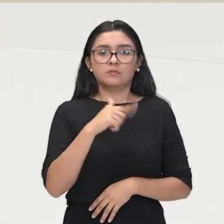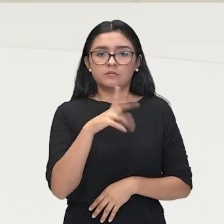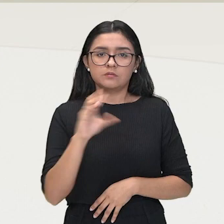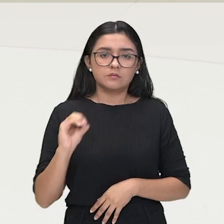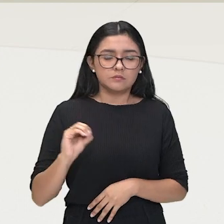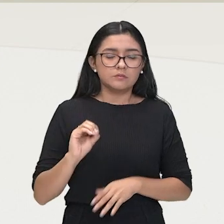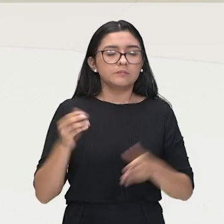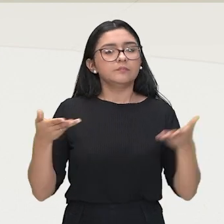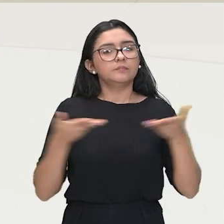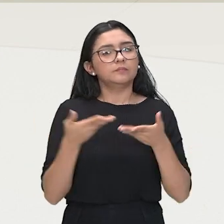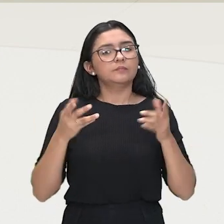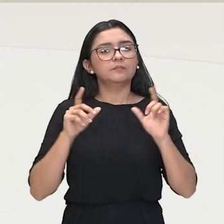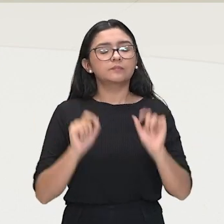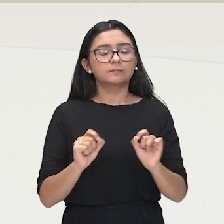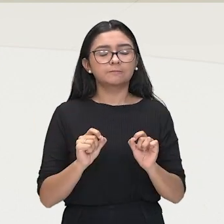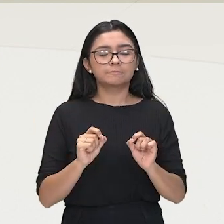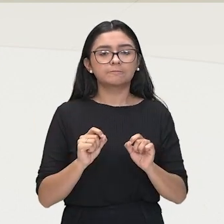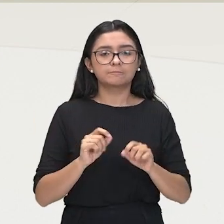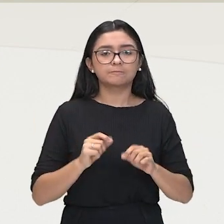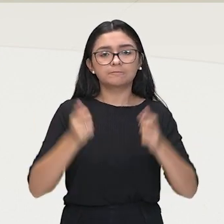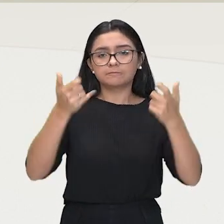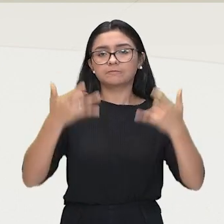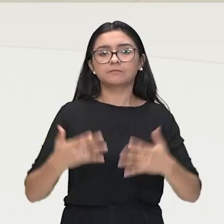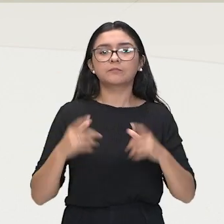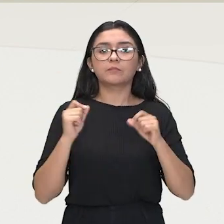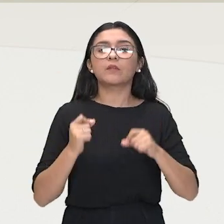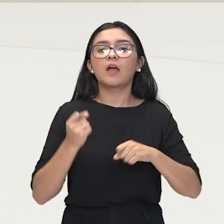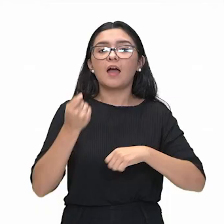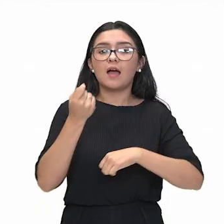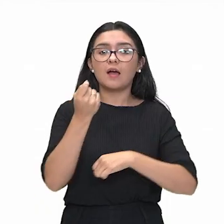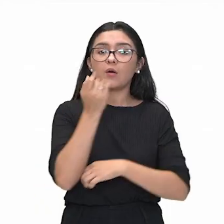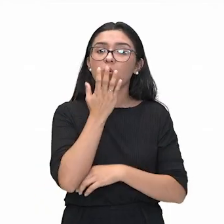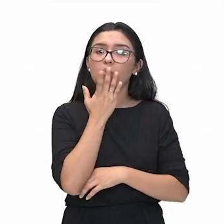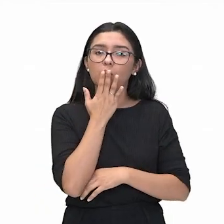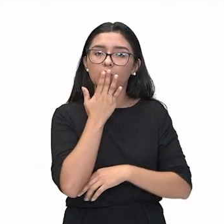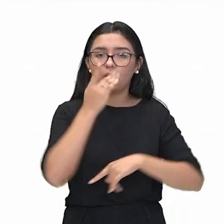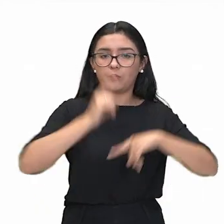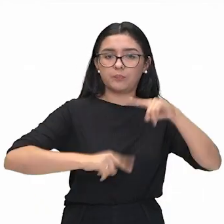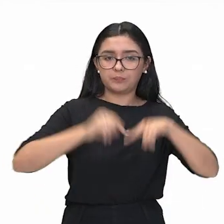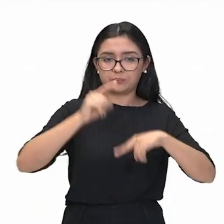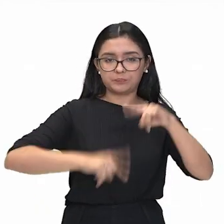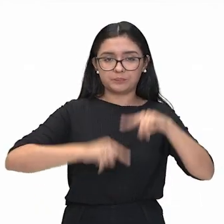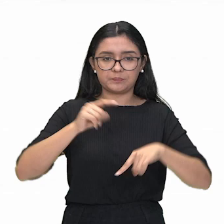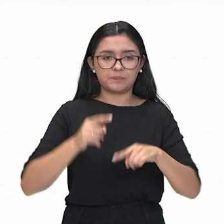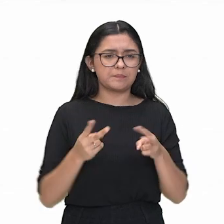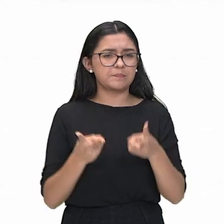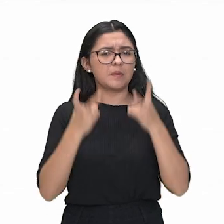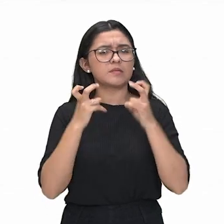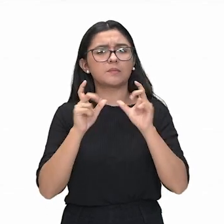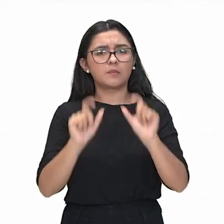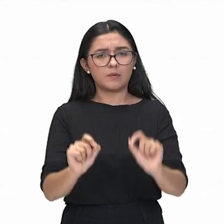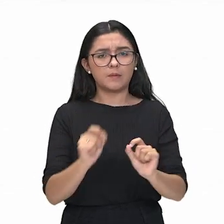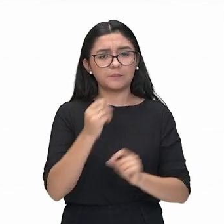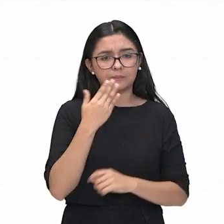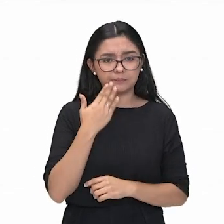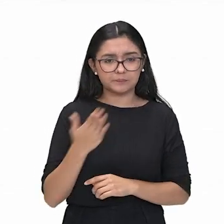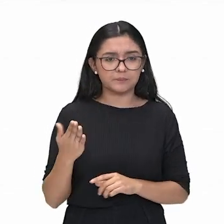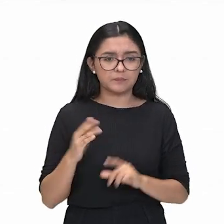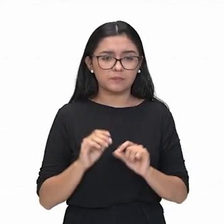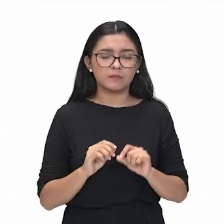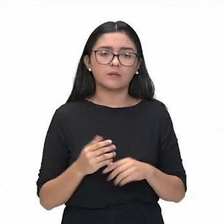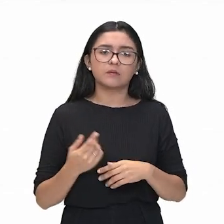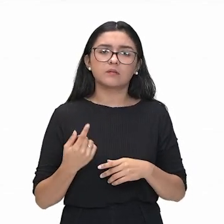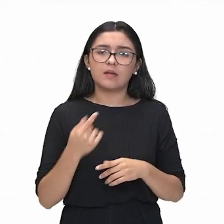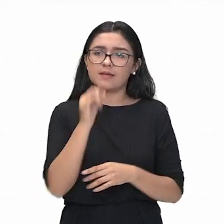quero refletir a respeito da cor dos objetos. Dá só uma olhada. Pessoal, o que será que faz com que